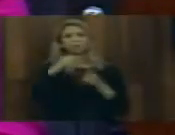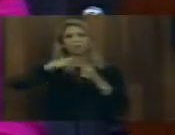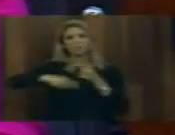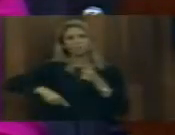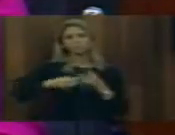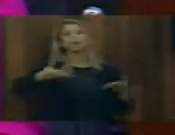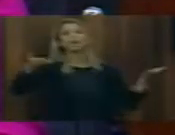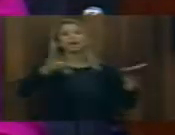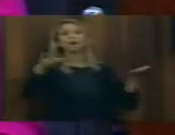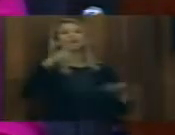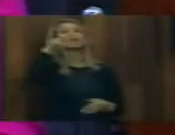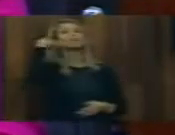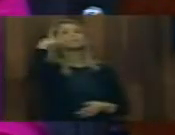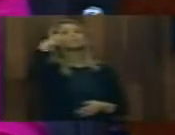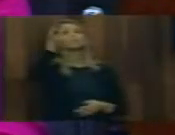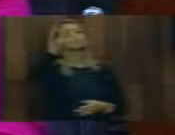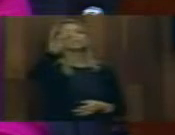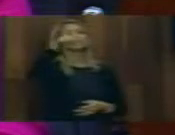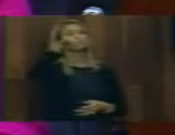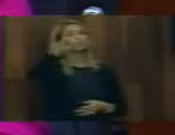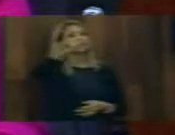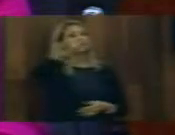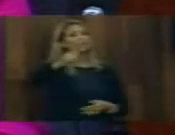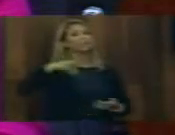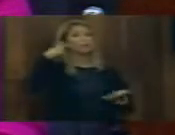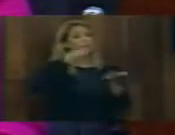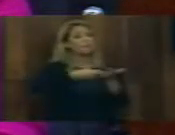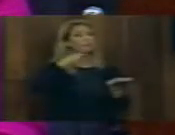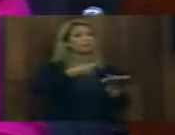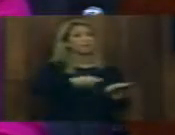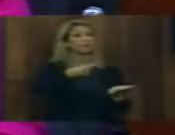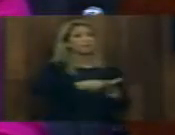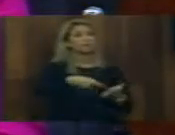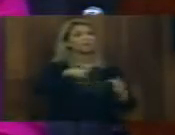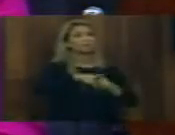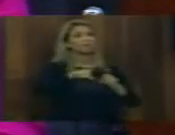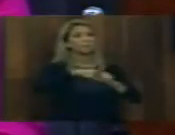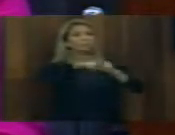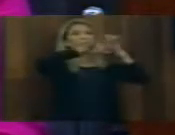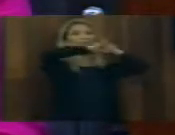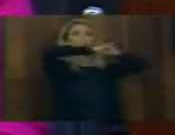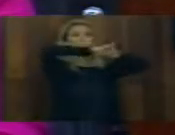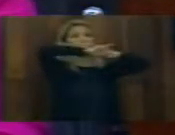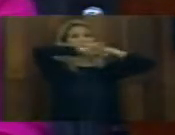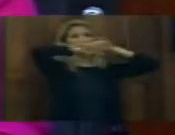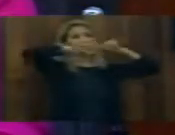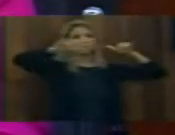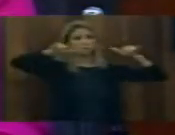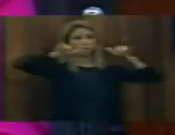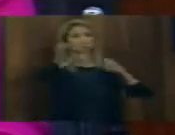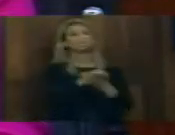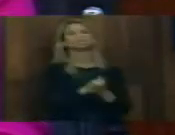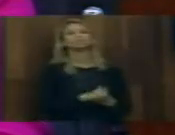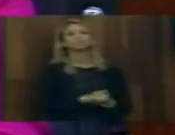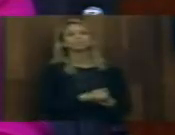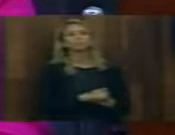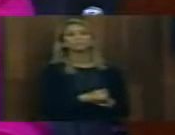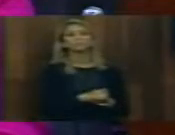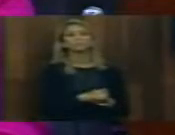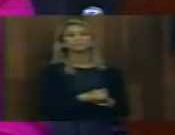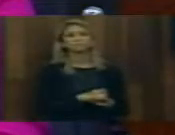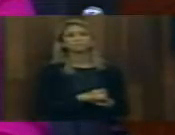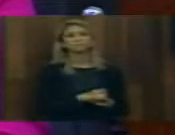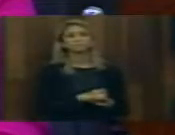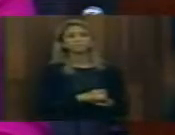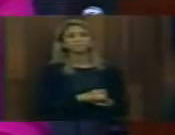0235-2019, Vanderlei Rodrigues Bento Neto, torna obrigatório a exposição de informações sobre serviços prestados pela